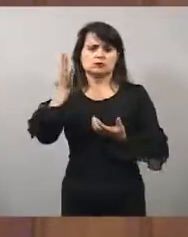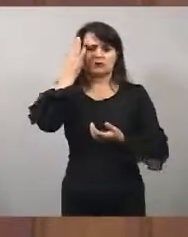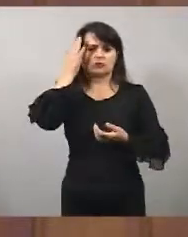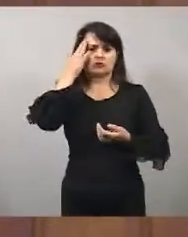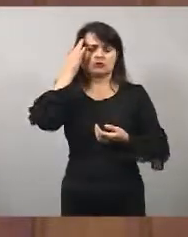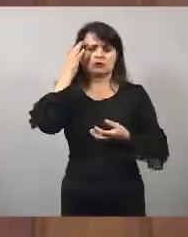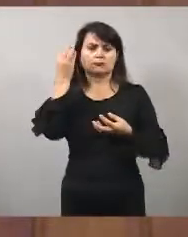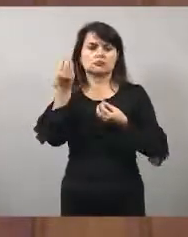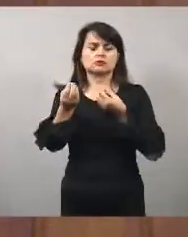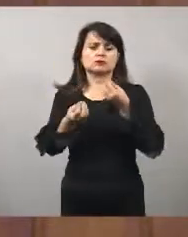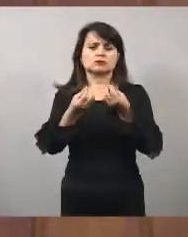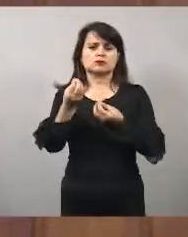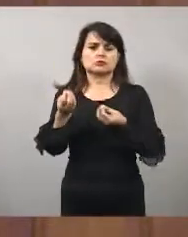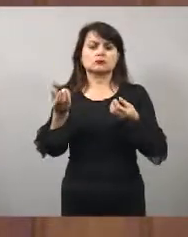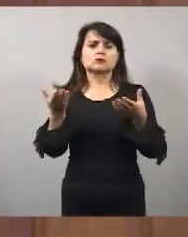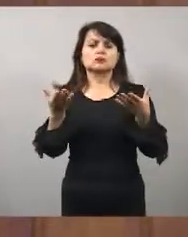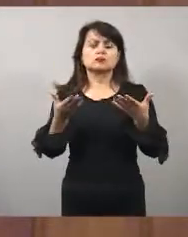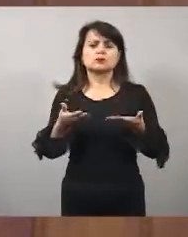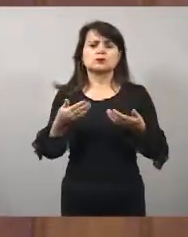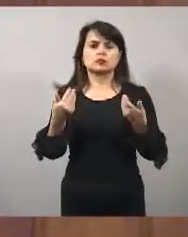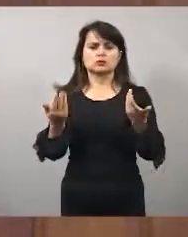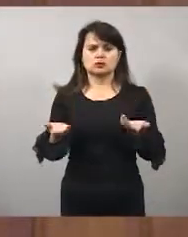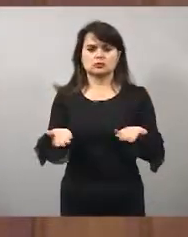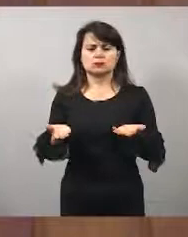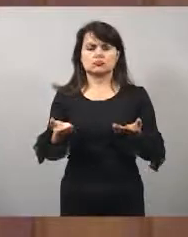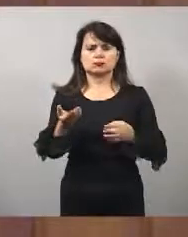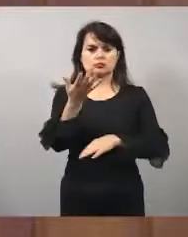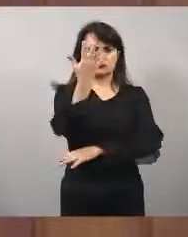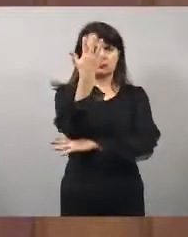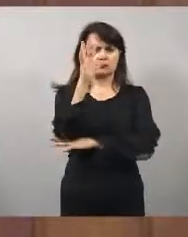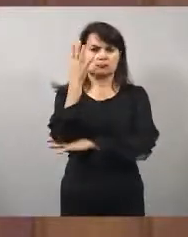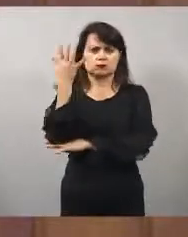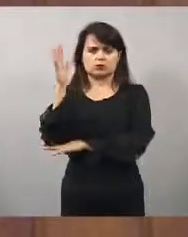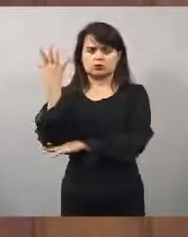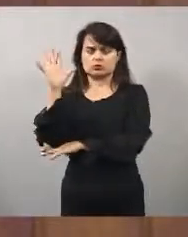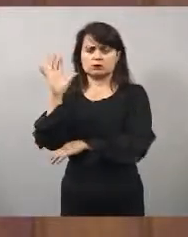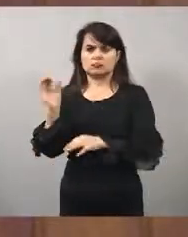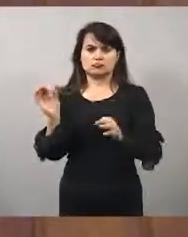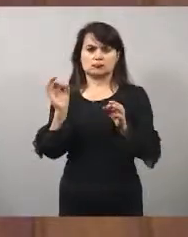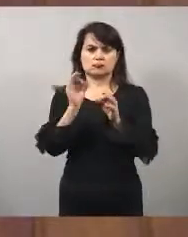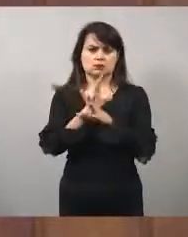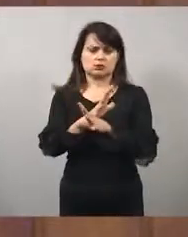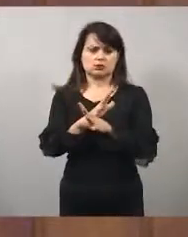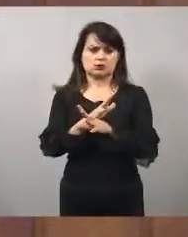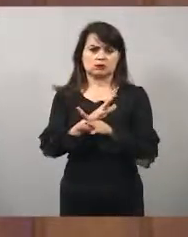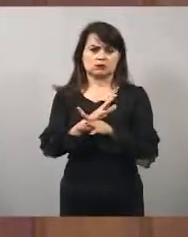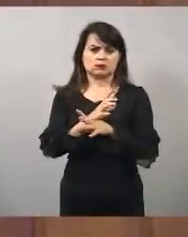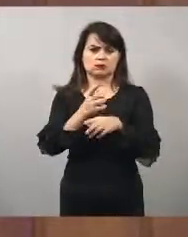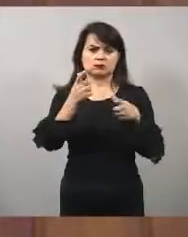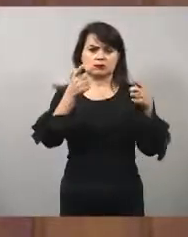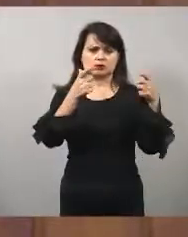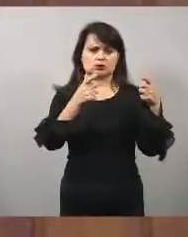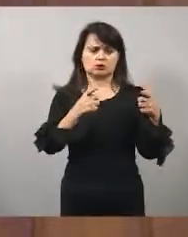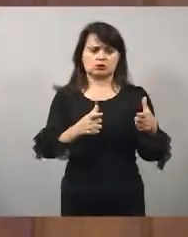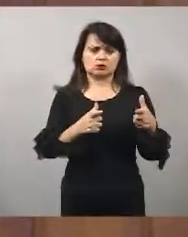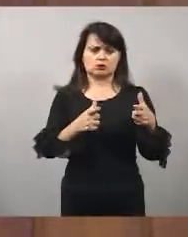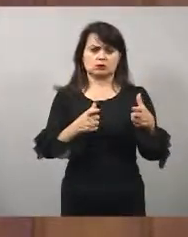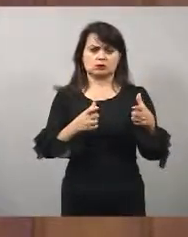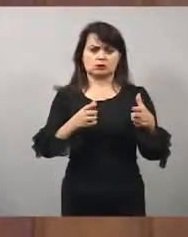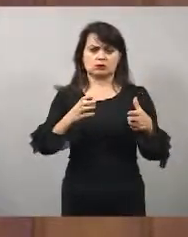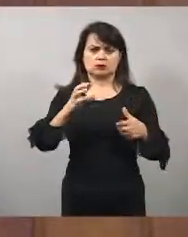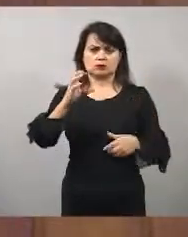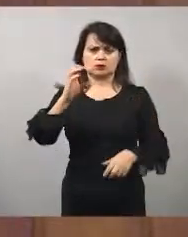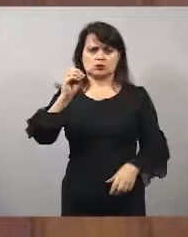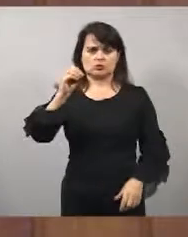da retomada da obra, da construção da praça multiuso localizada lá no Jardim Continental. Essa praça